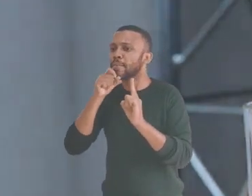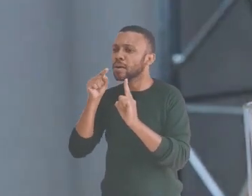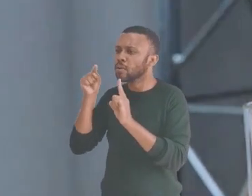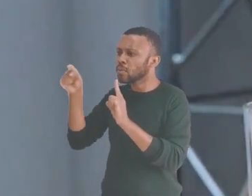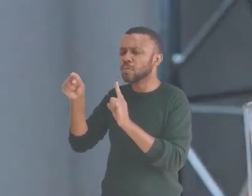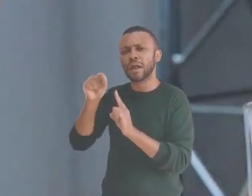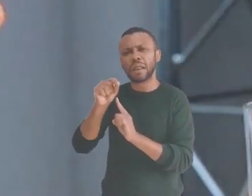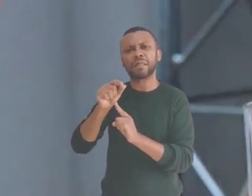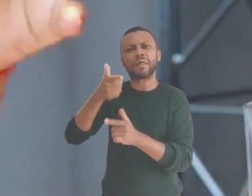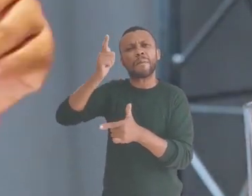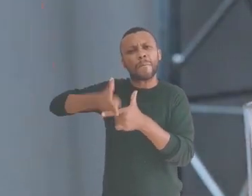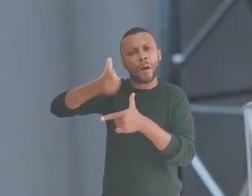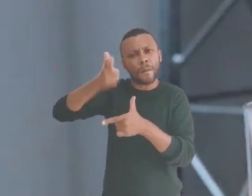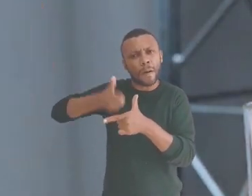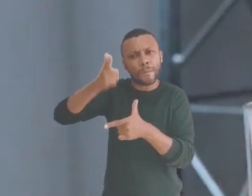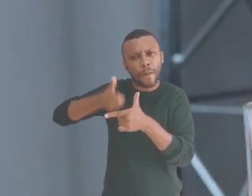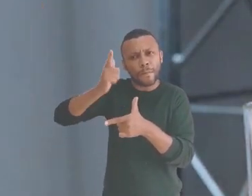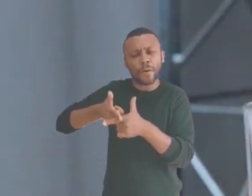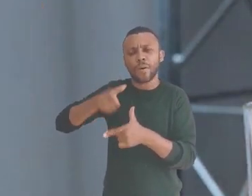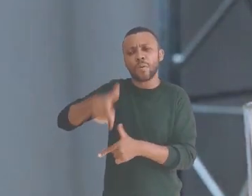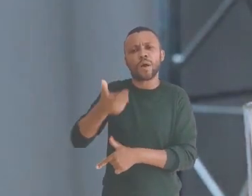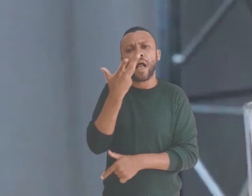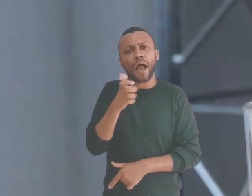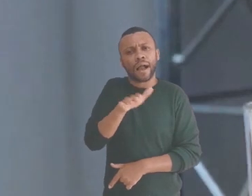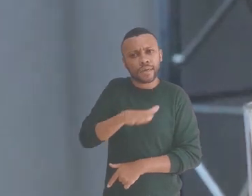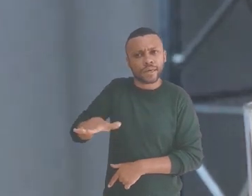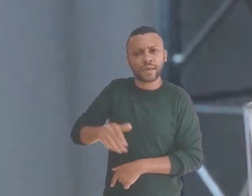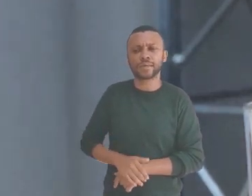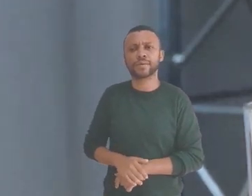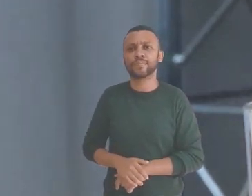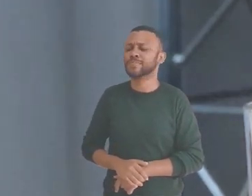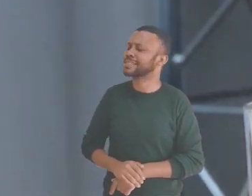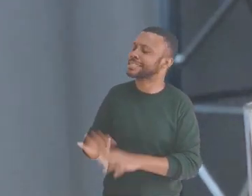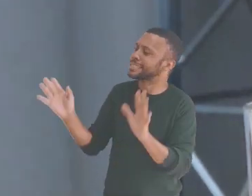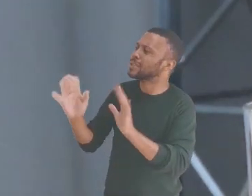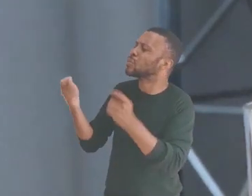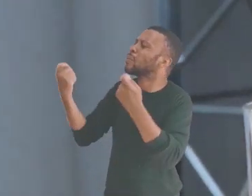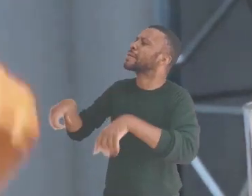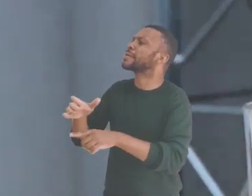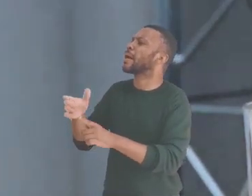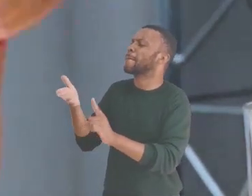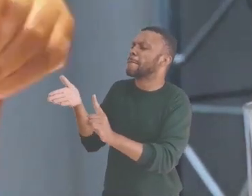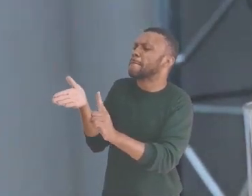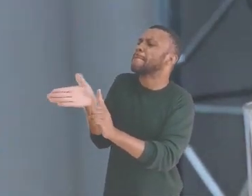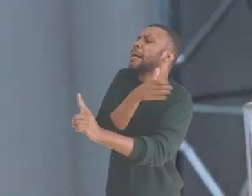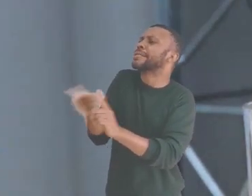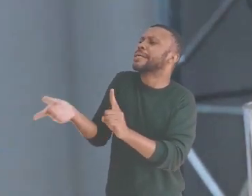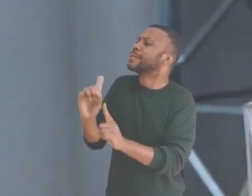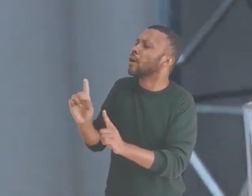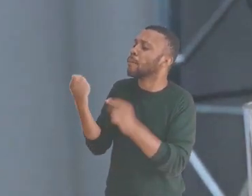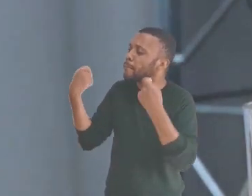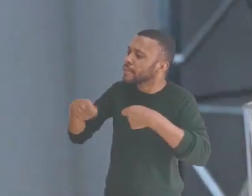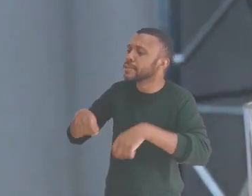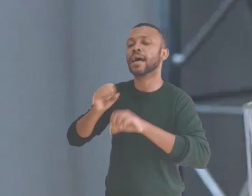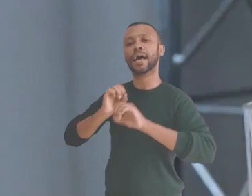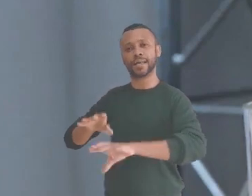tapa na criança para poder reprimir a criança. Eu peguei e falei, não, você não tem que bater, você tem que ensinar.